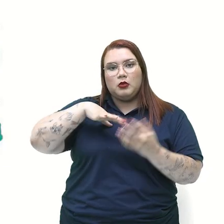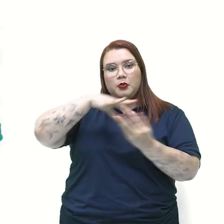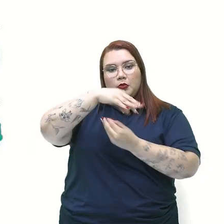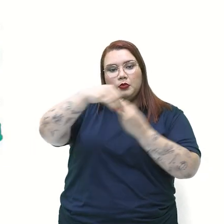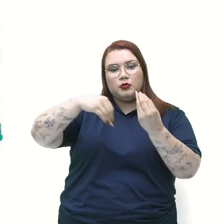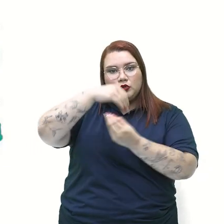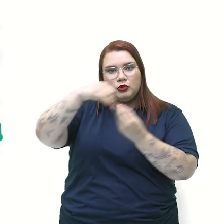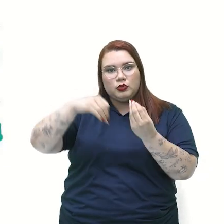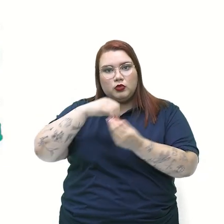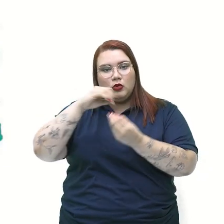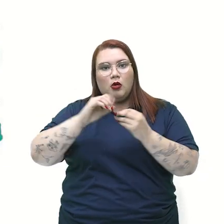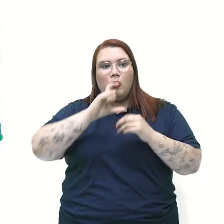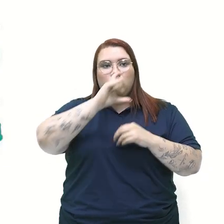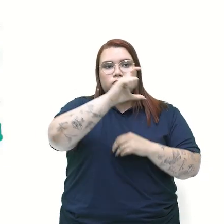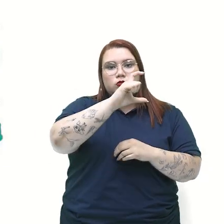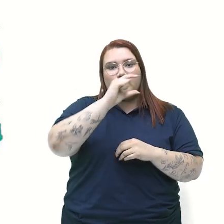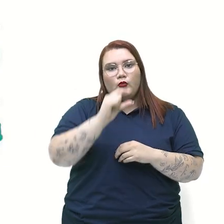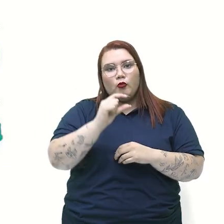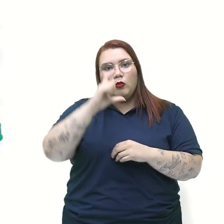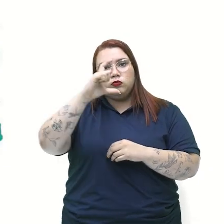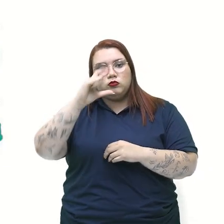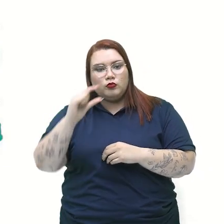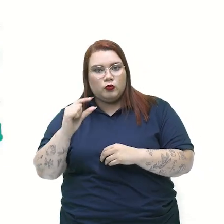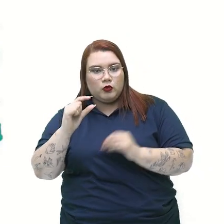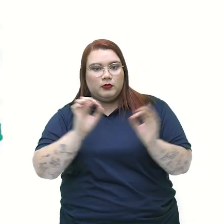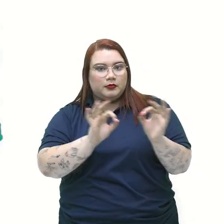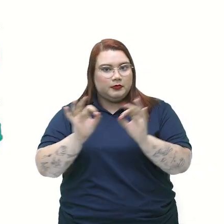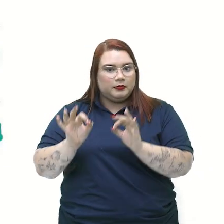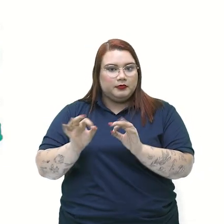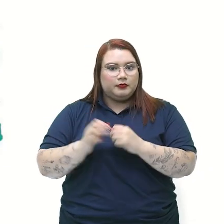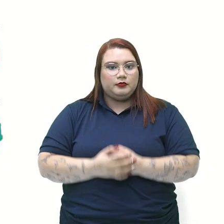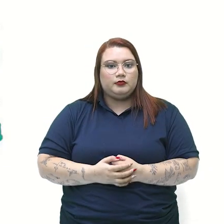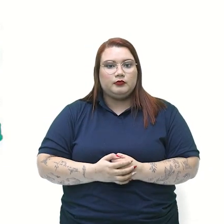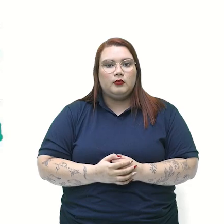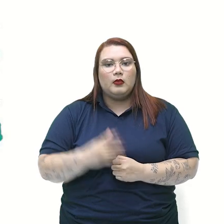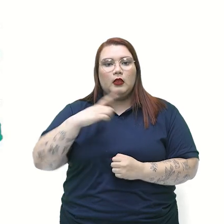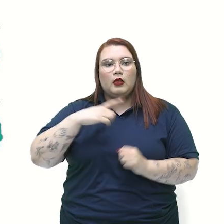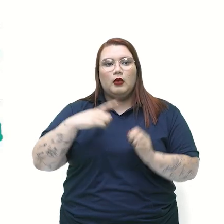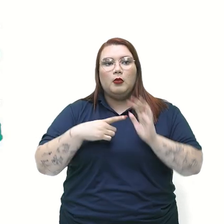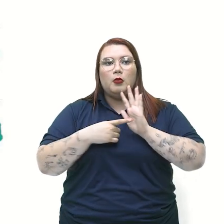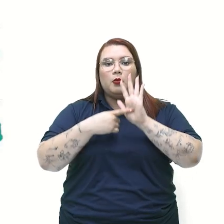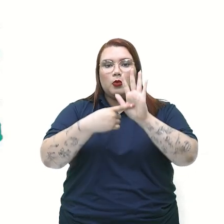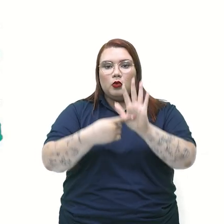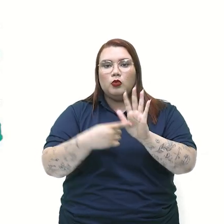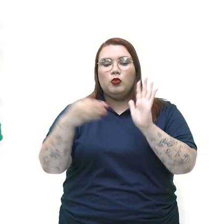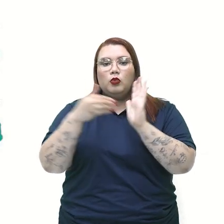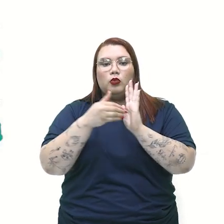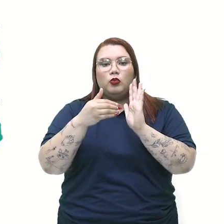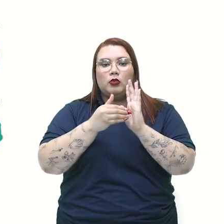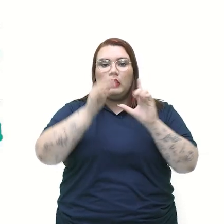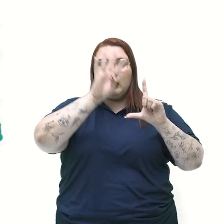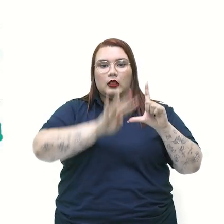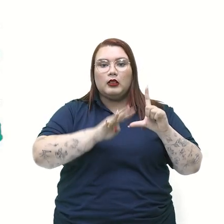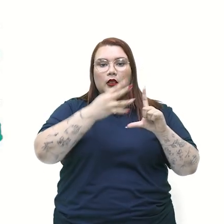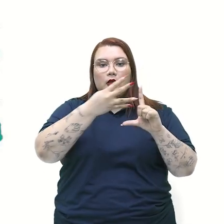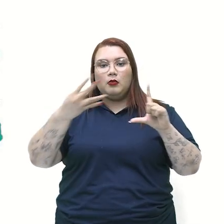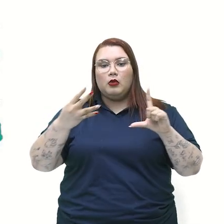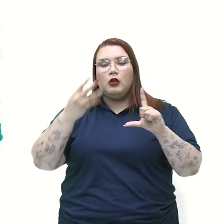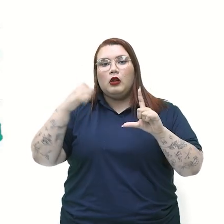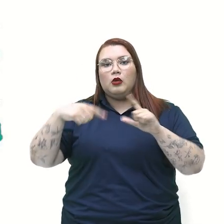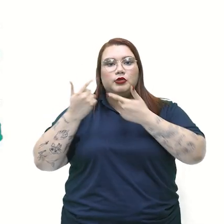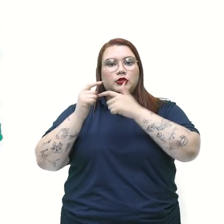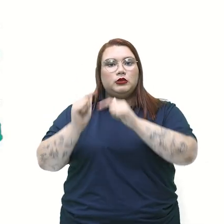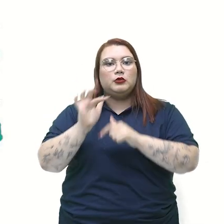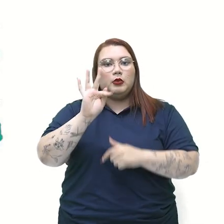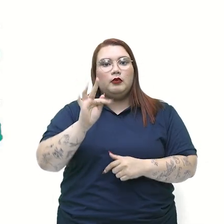tenho? Genes dominantes e recessivos aqui nessa representação. E aí no final, né, a gente observa